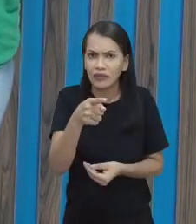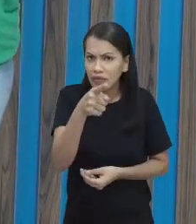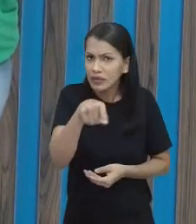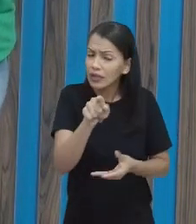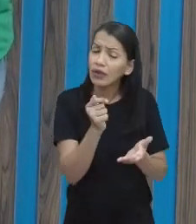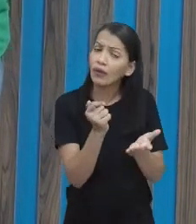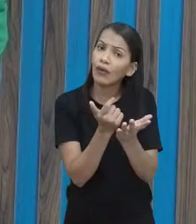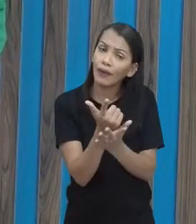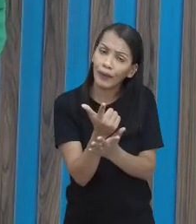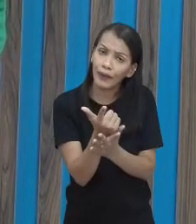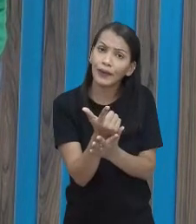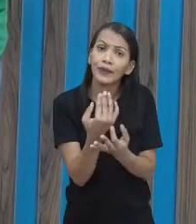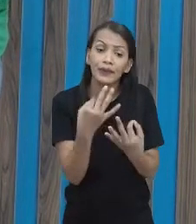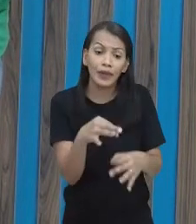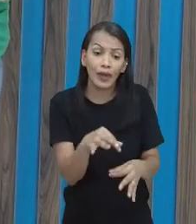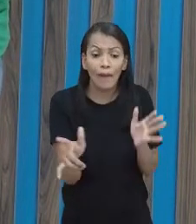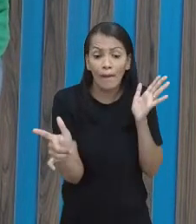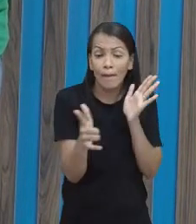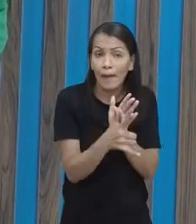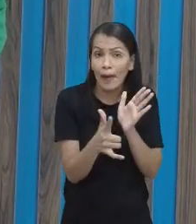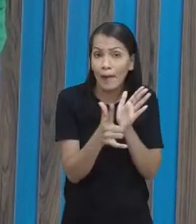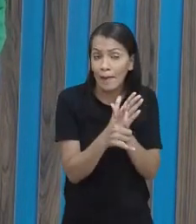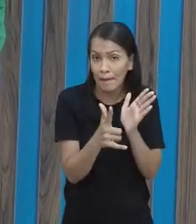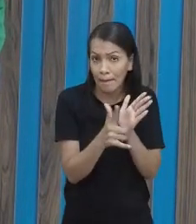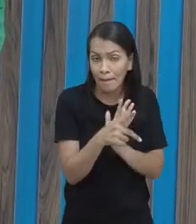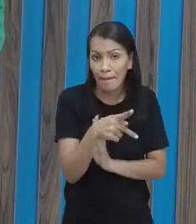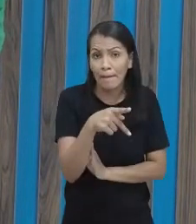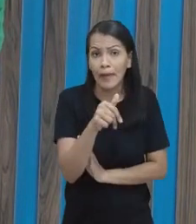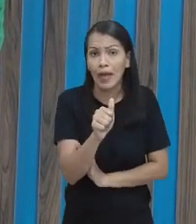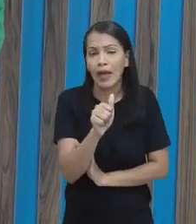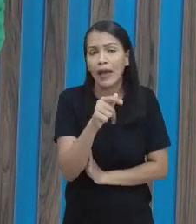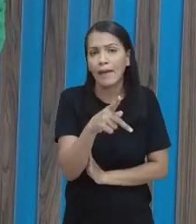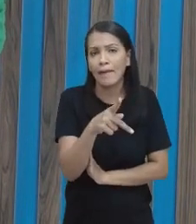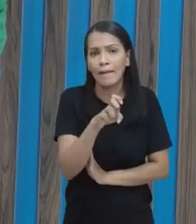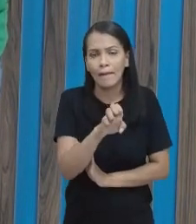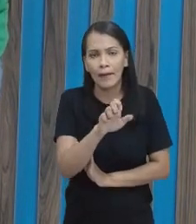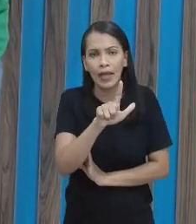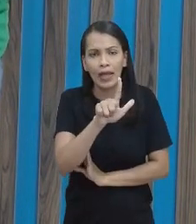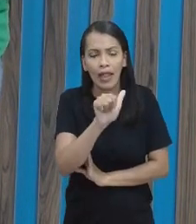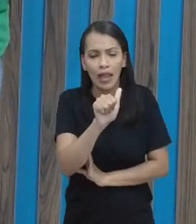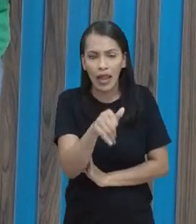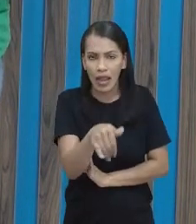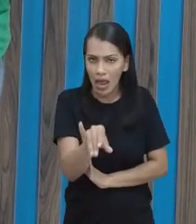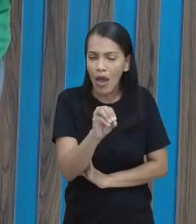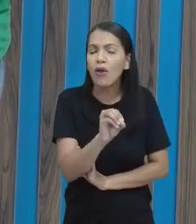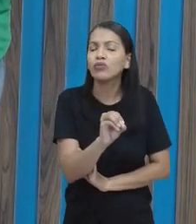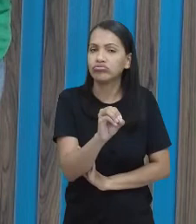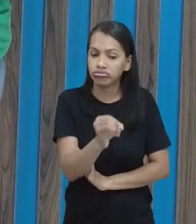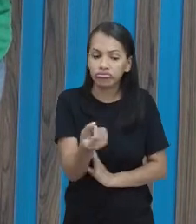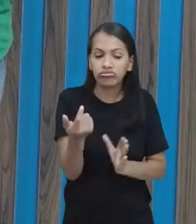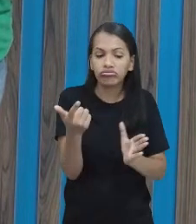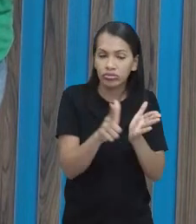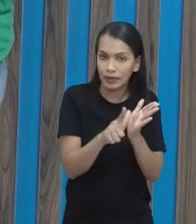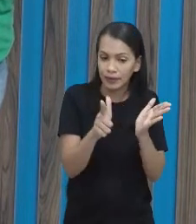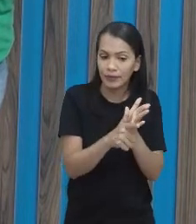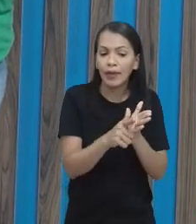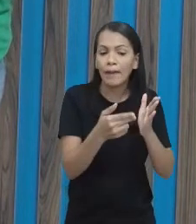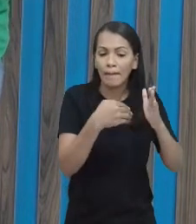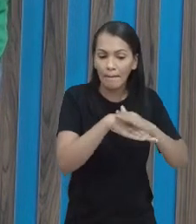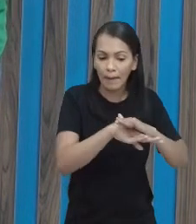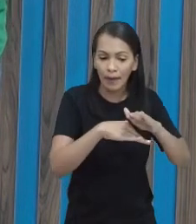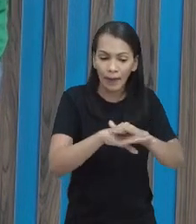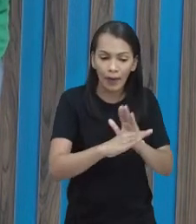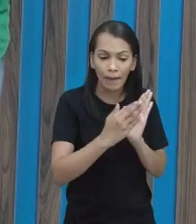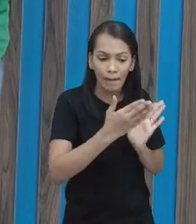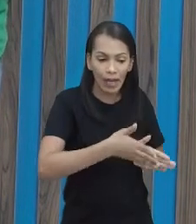né? Então, papelão, tudo isso, separa, gente, separa e coloca nos